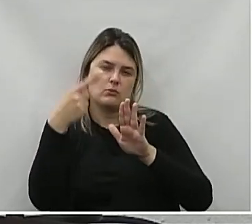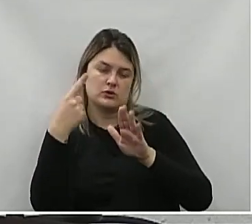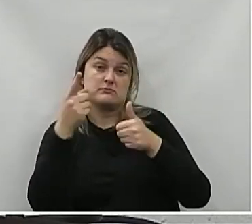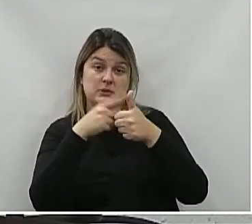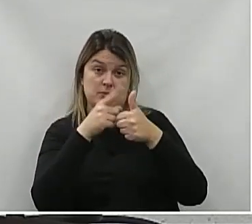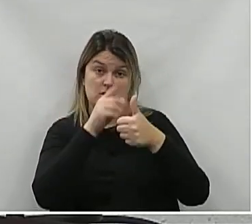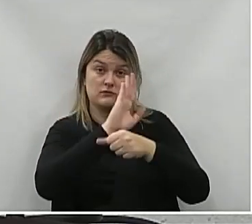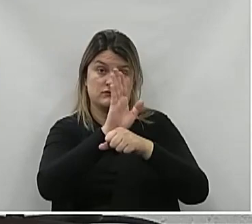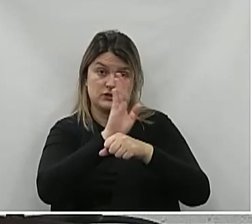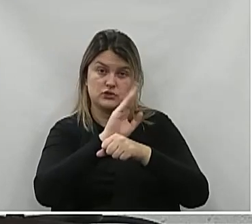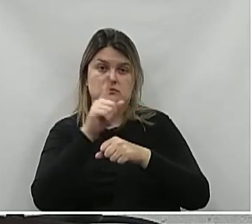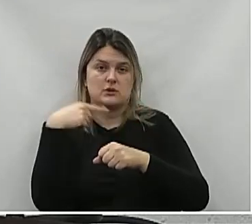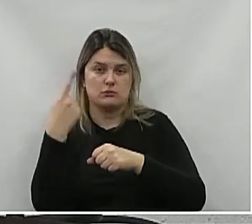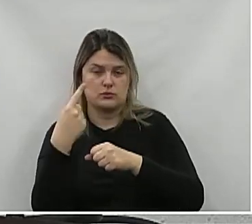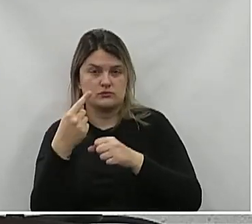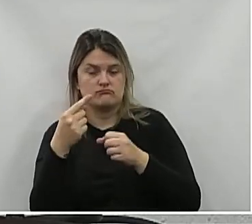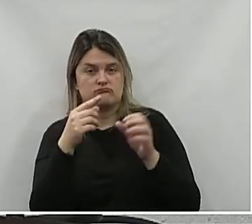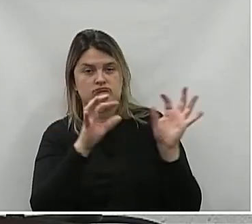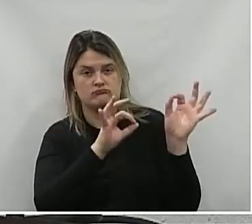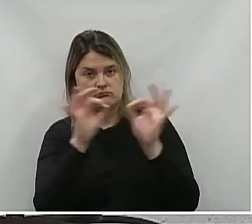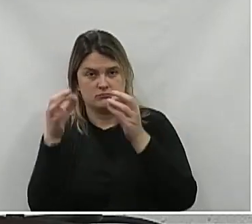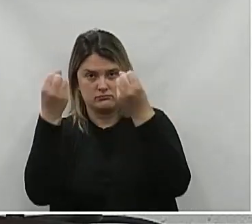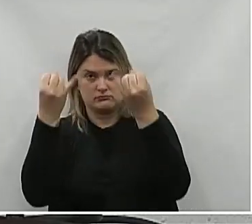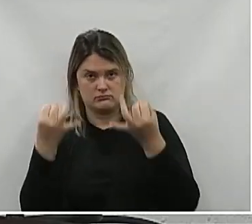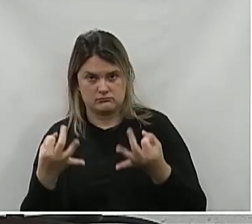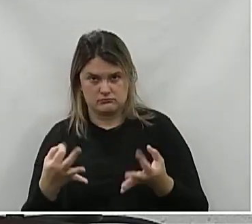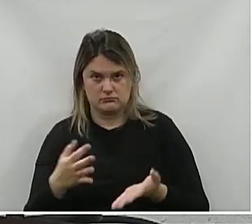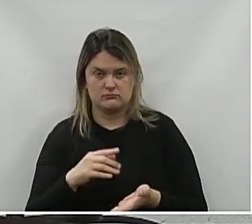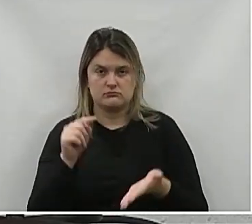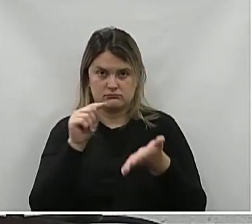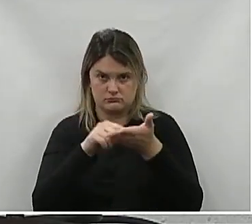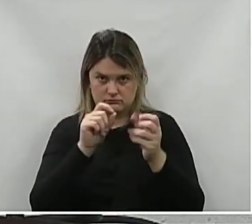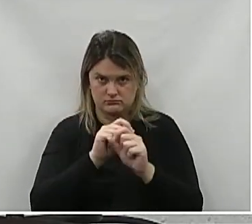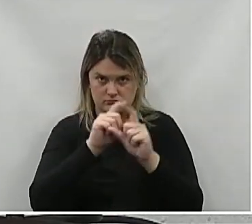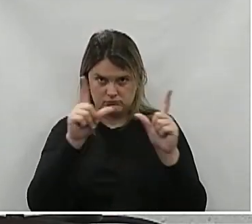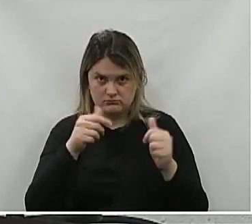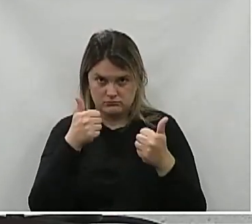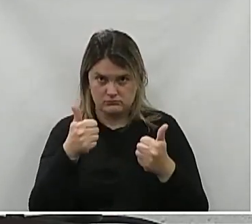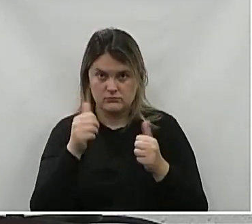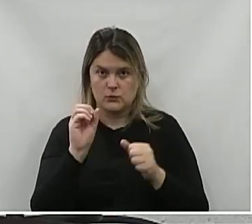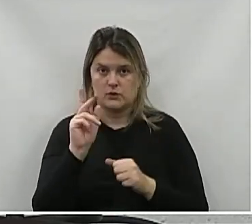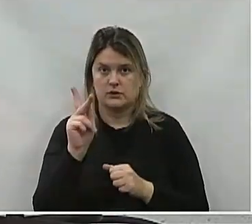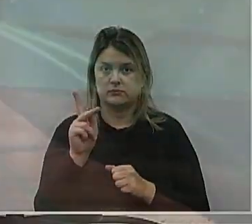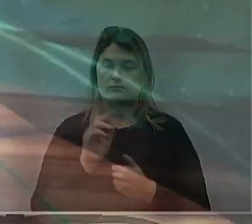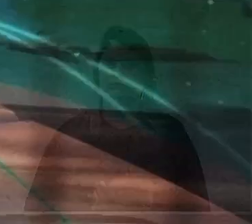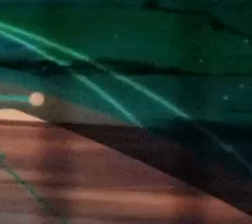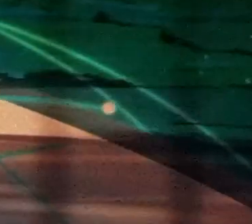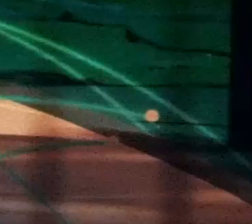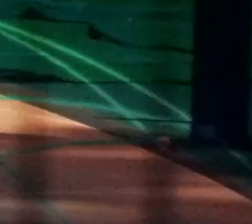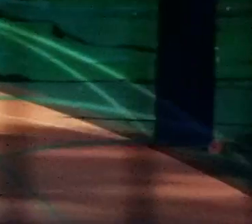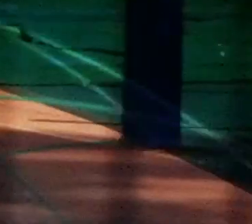sequência. Então, só eu soltar, é isso? Ou vocês soltam? Eu solto aqui? Ok, obrigado.